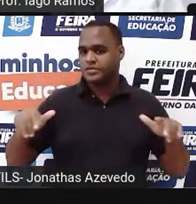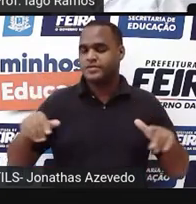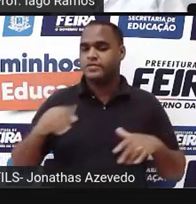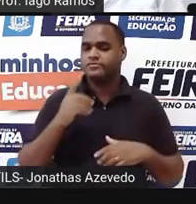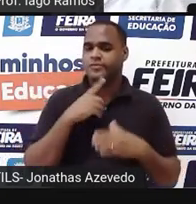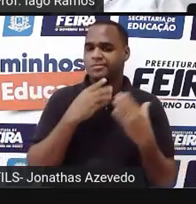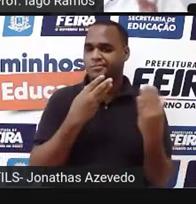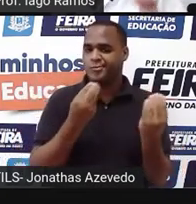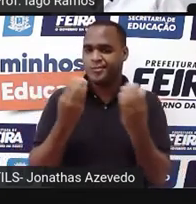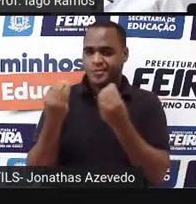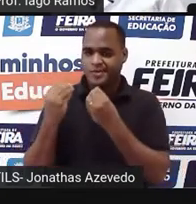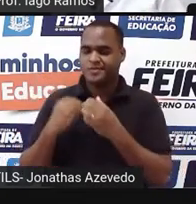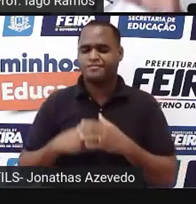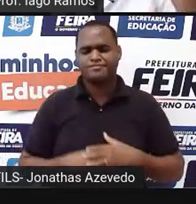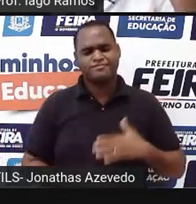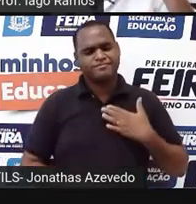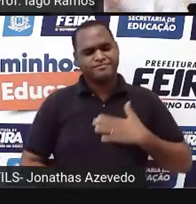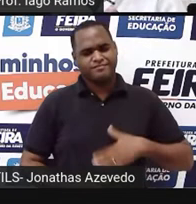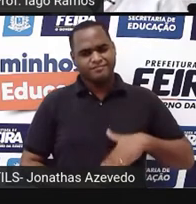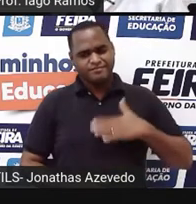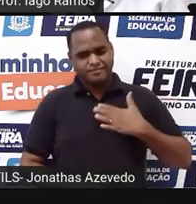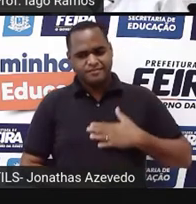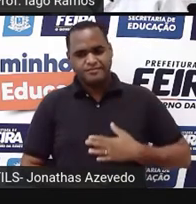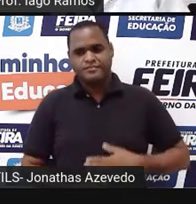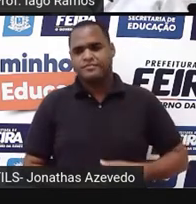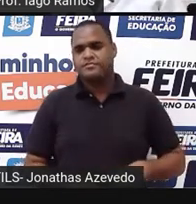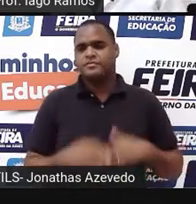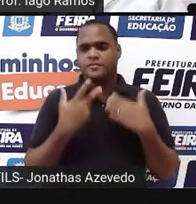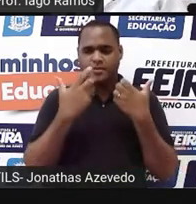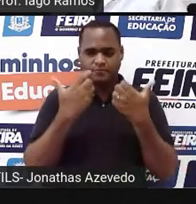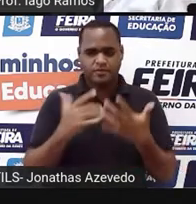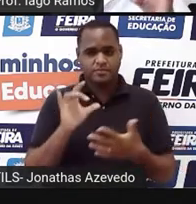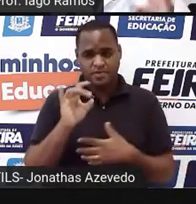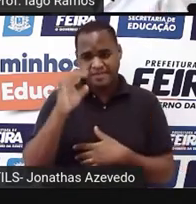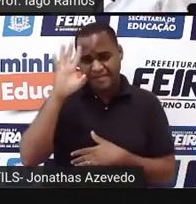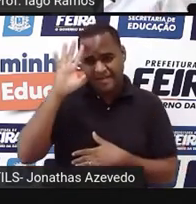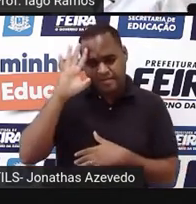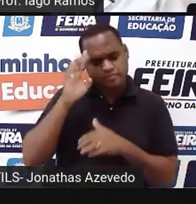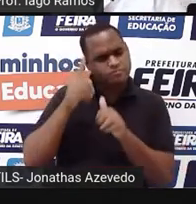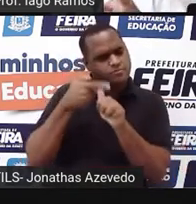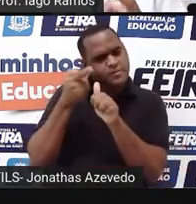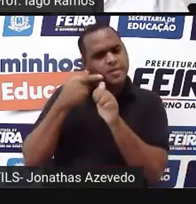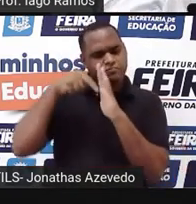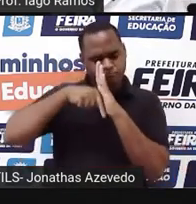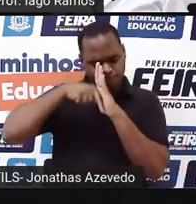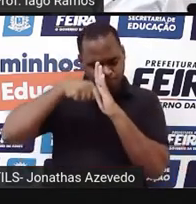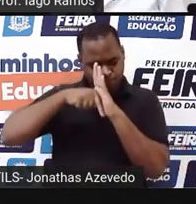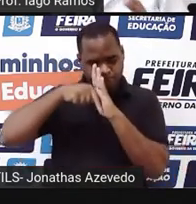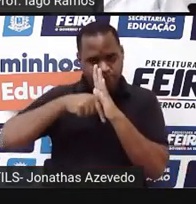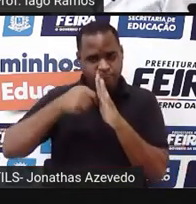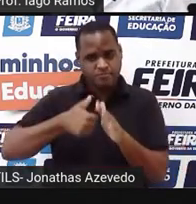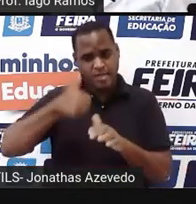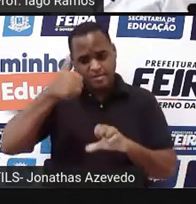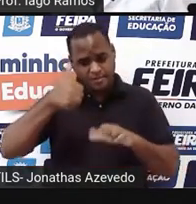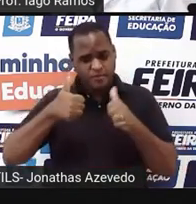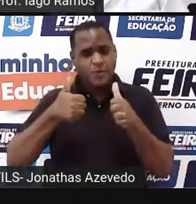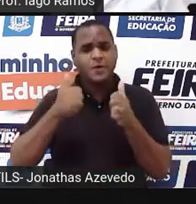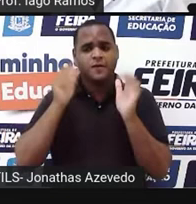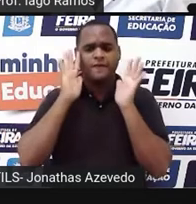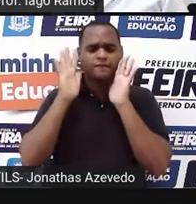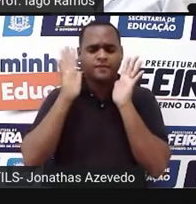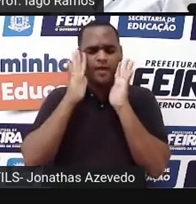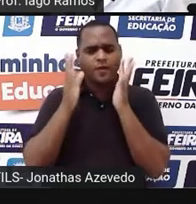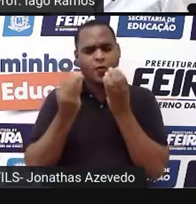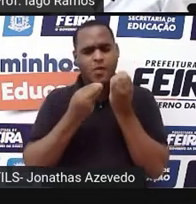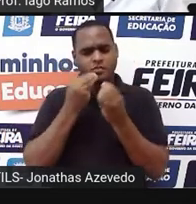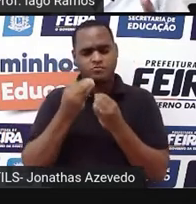bastante coisa. Mas calma, a gente não fala assim, né? Sem pensar. A gente pensa um pouquinho, analisa, reflete, e com